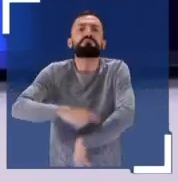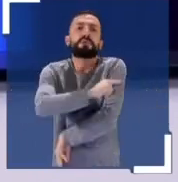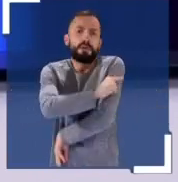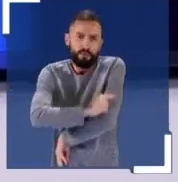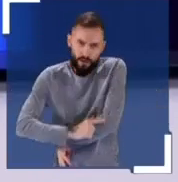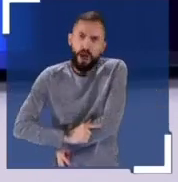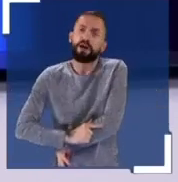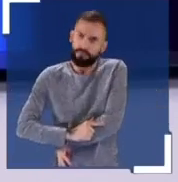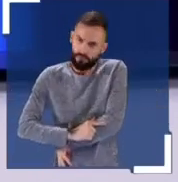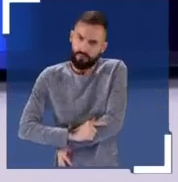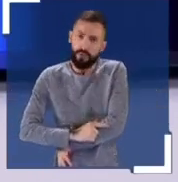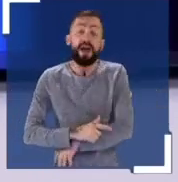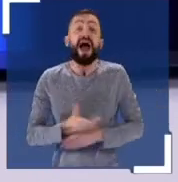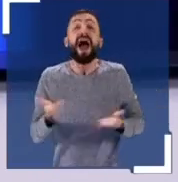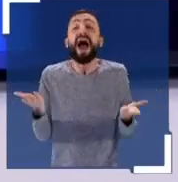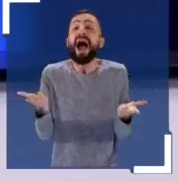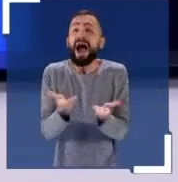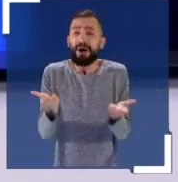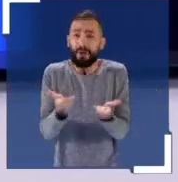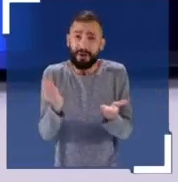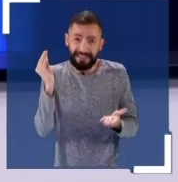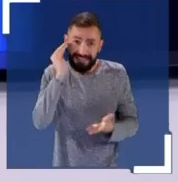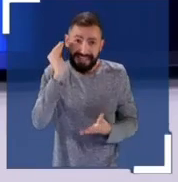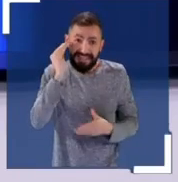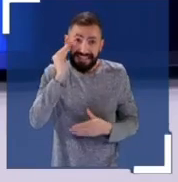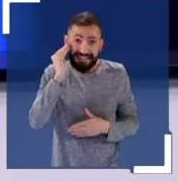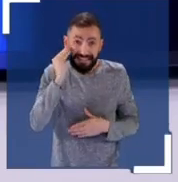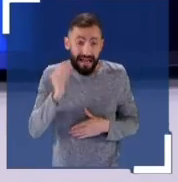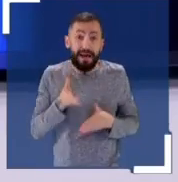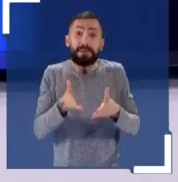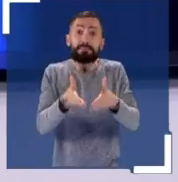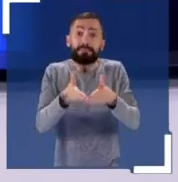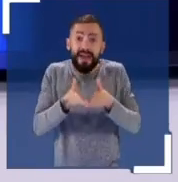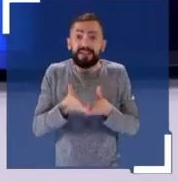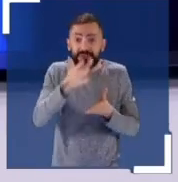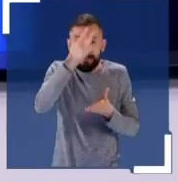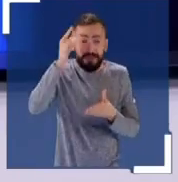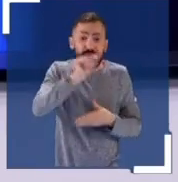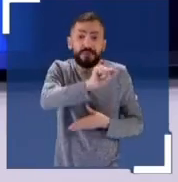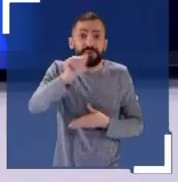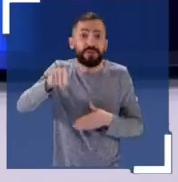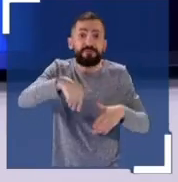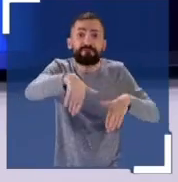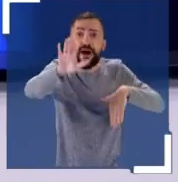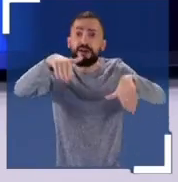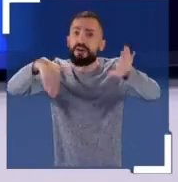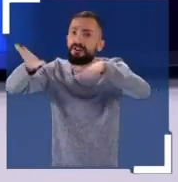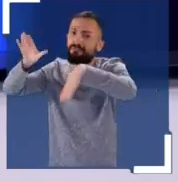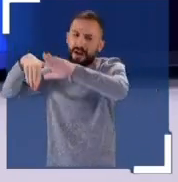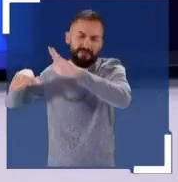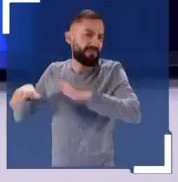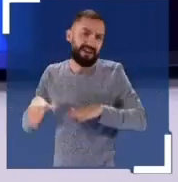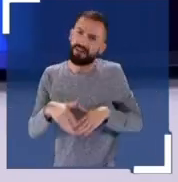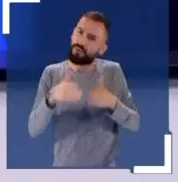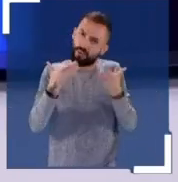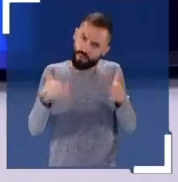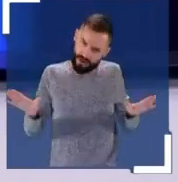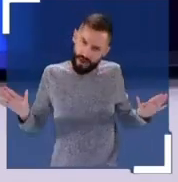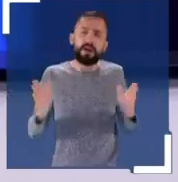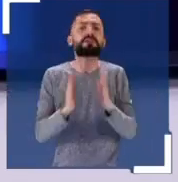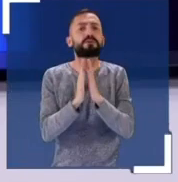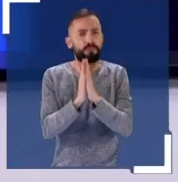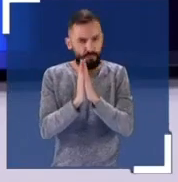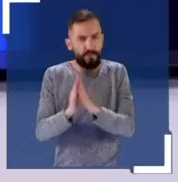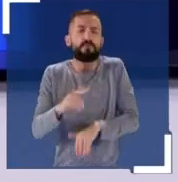nível. Não desejamos chegar ao extremo de pedir a retirada de quem se comportar de uma forma inadequada.